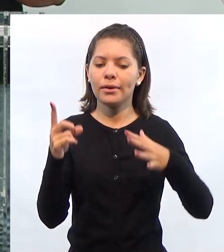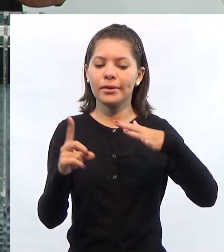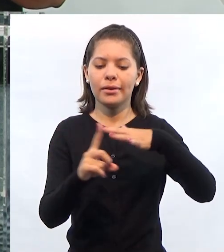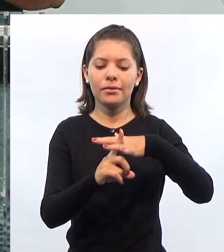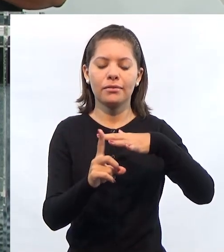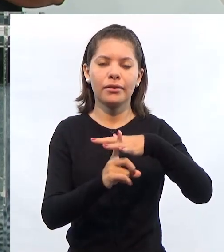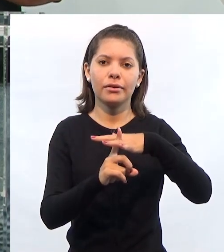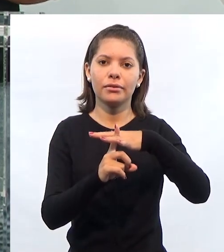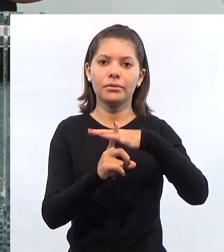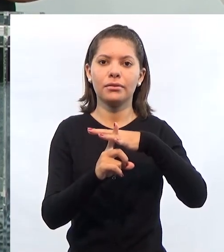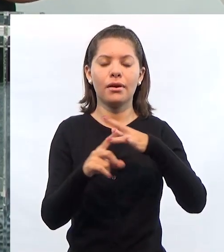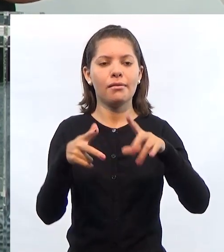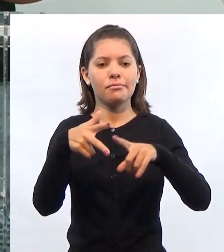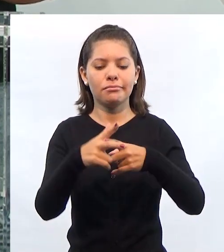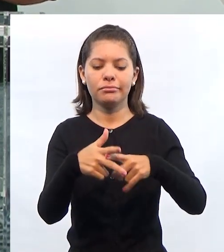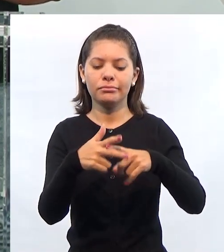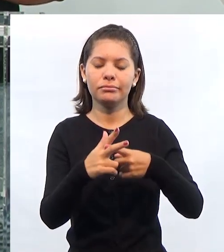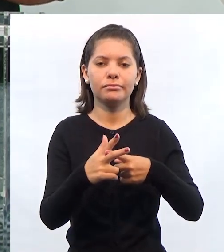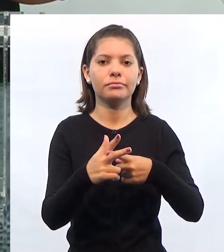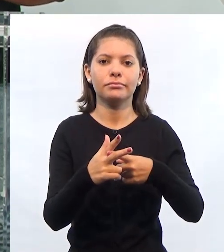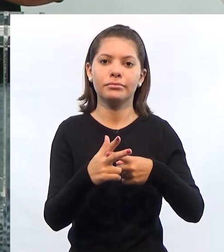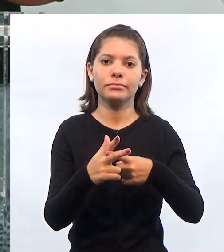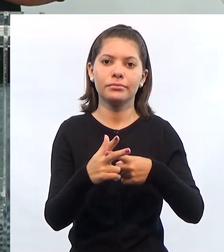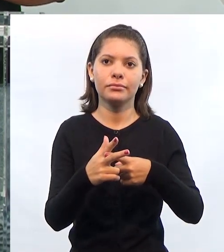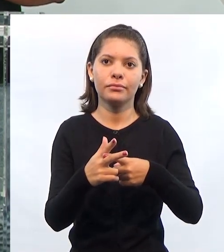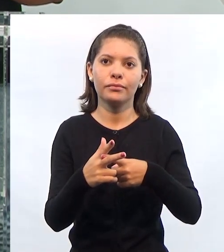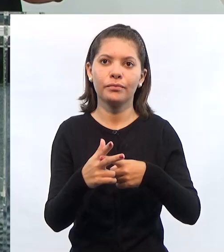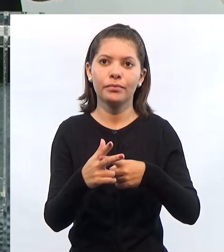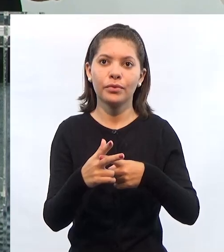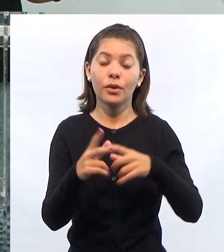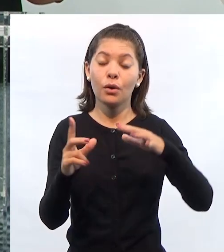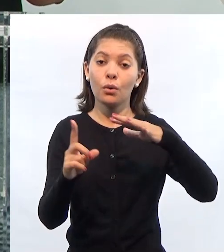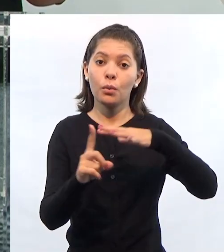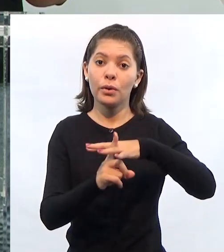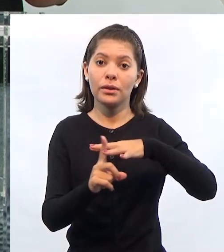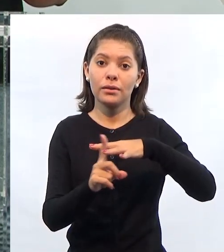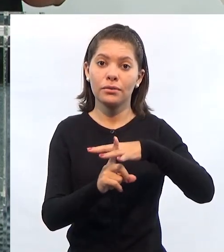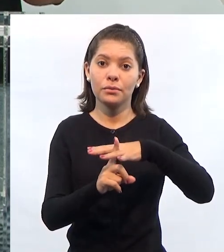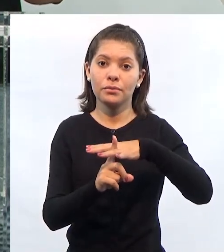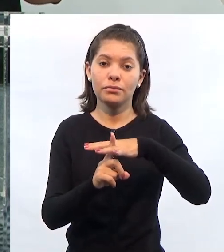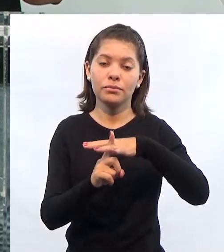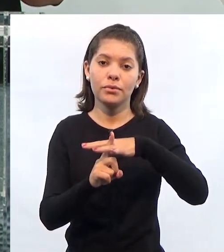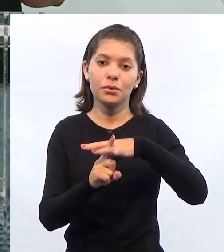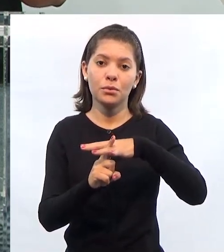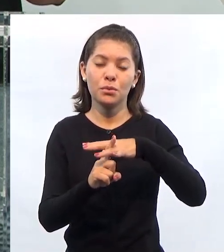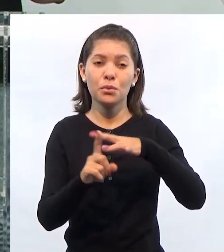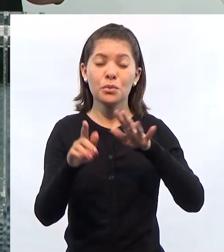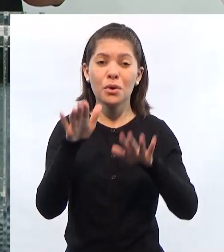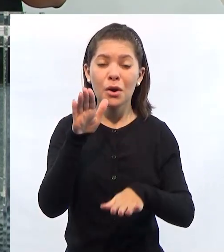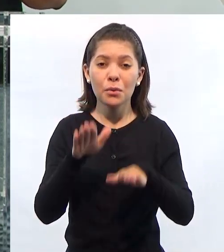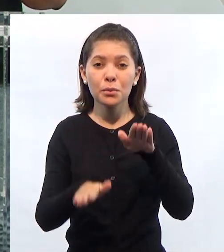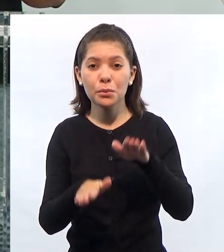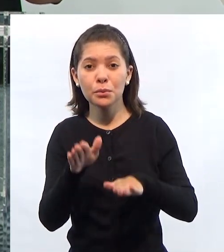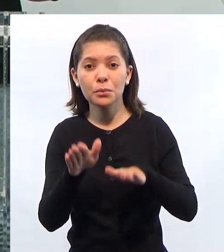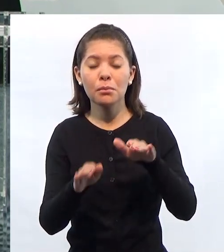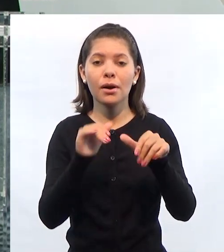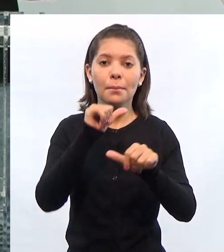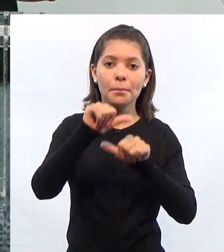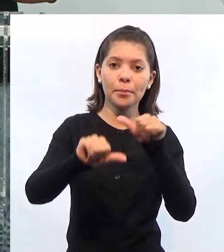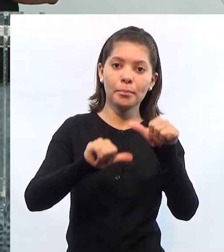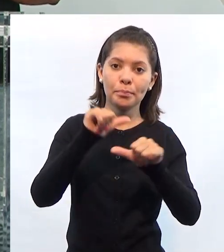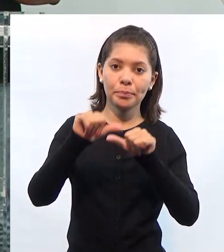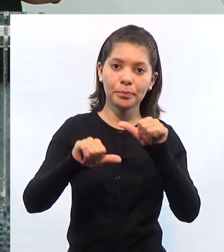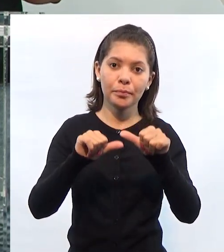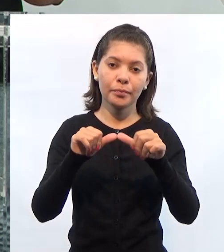um intervalo em que precisa fazer alguma manutenção, ou o intervalo em que alguma